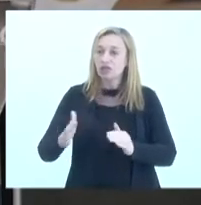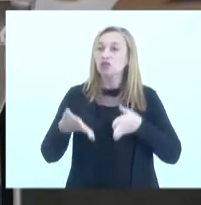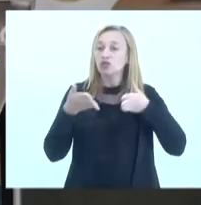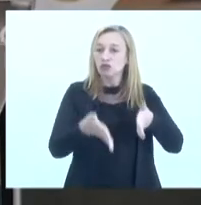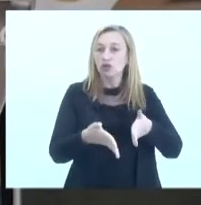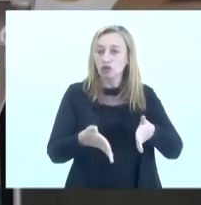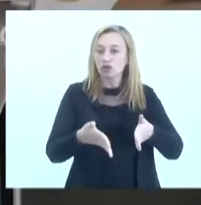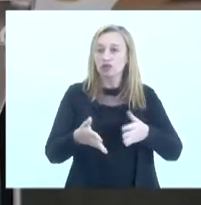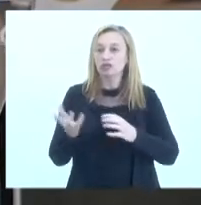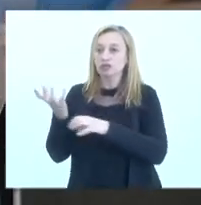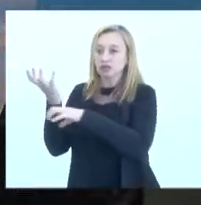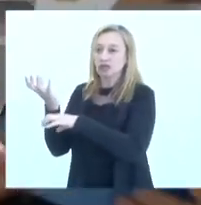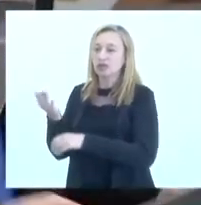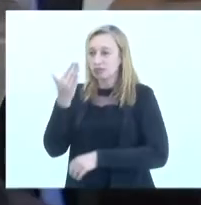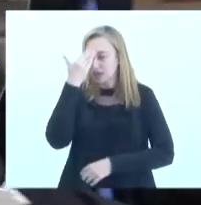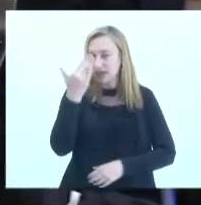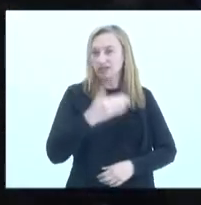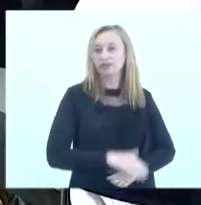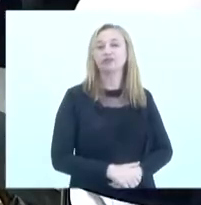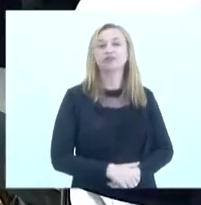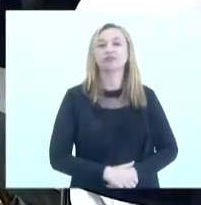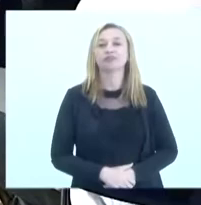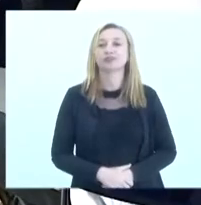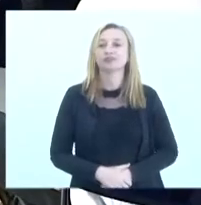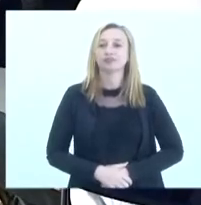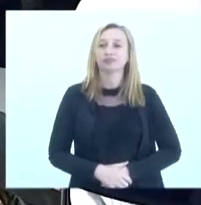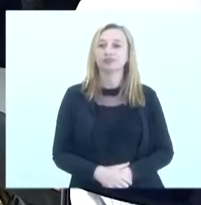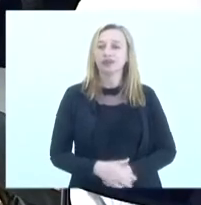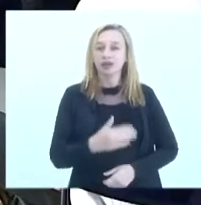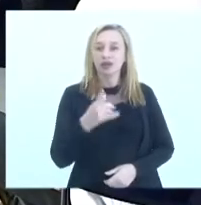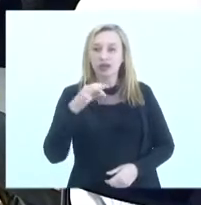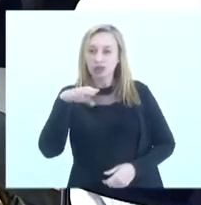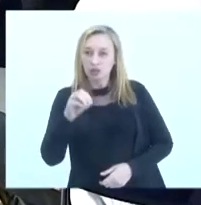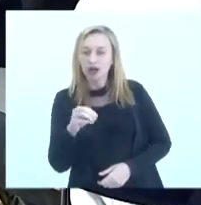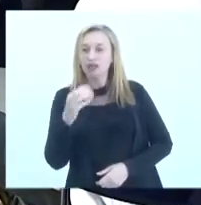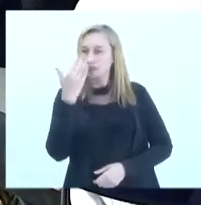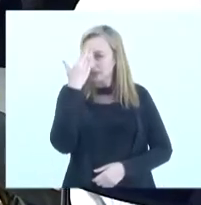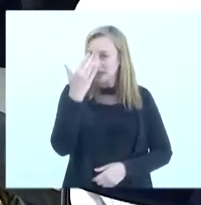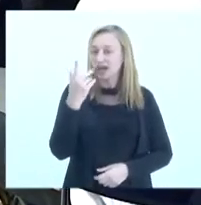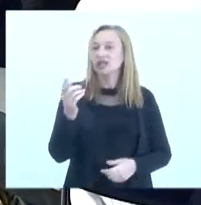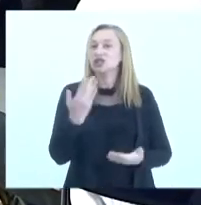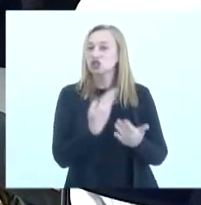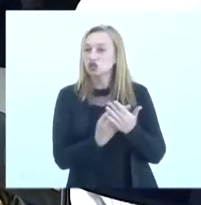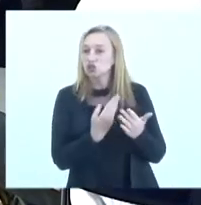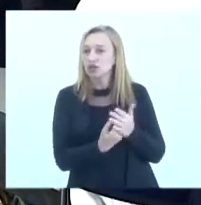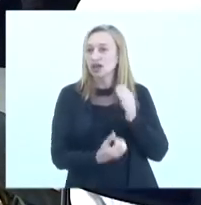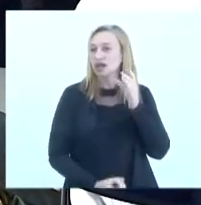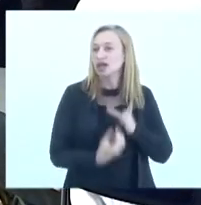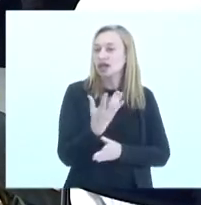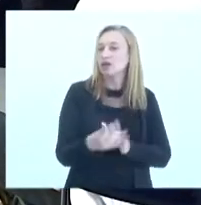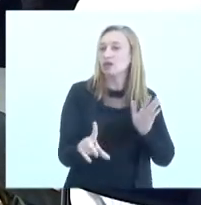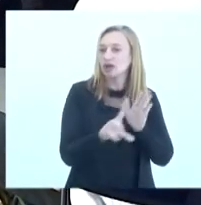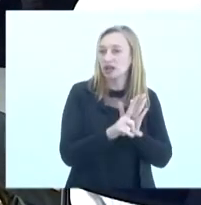obrigado. Obrigado, Eduardo. Você vai estudar a possibilidade de fazer uma legislação